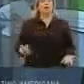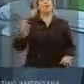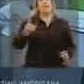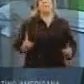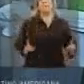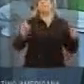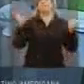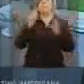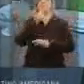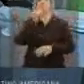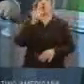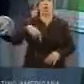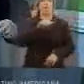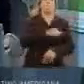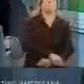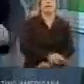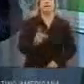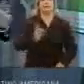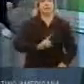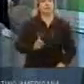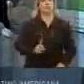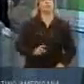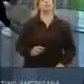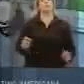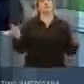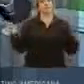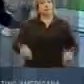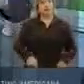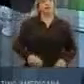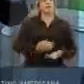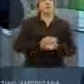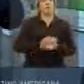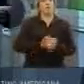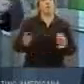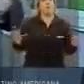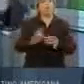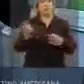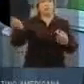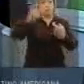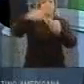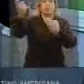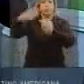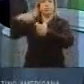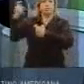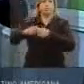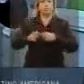o prédio não está pronto, que a gente não vai, sabe, fazer com que a América Latina vá se integrando aqui.